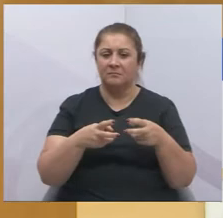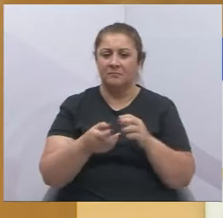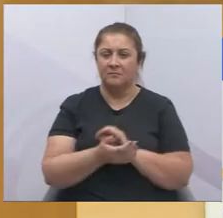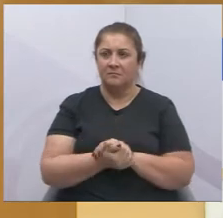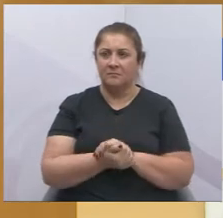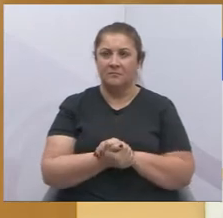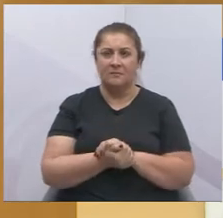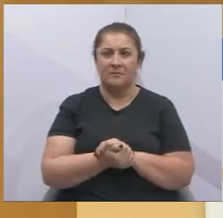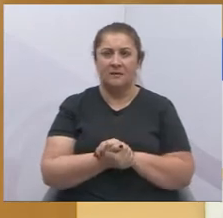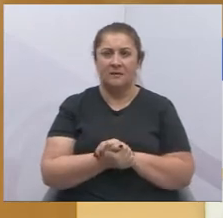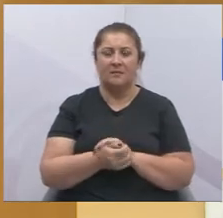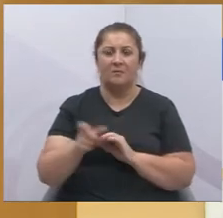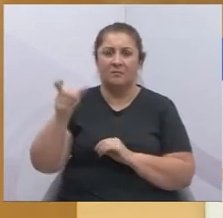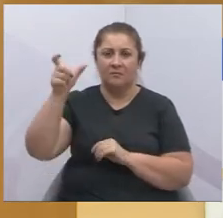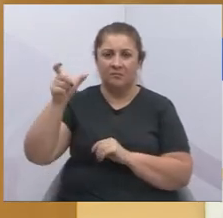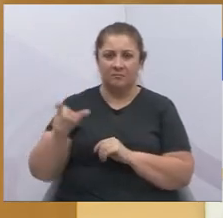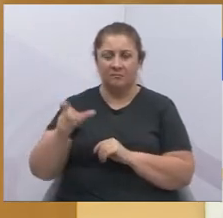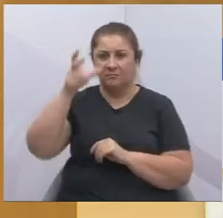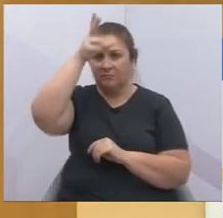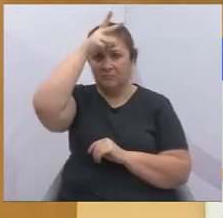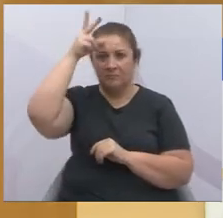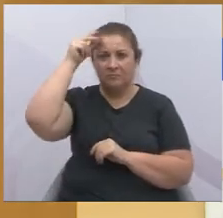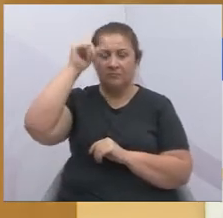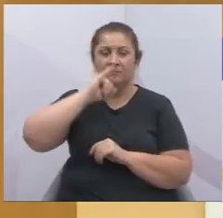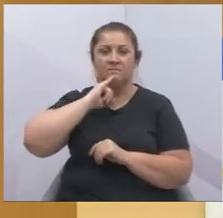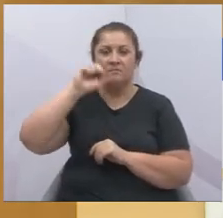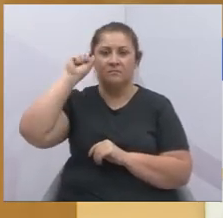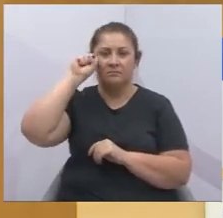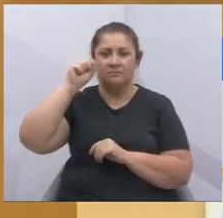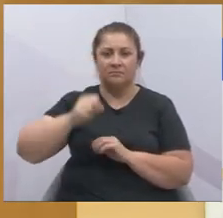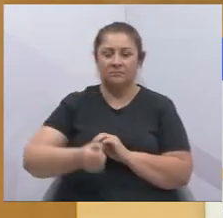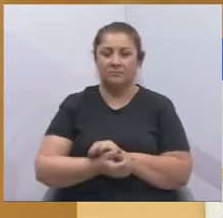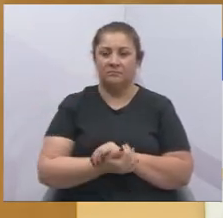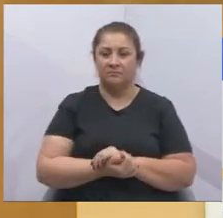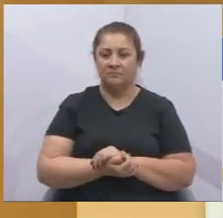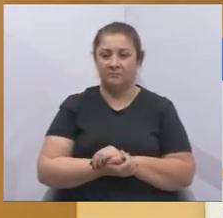Assina prefeito Isaías José de Santana.